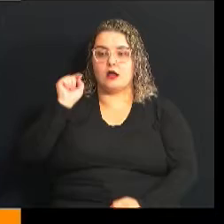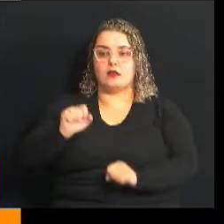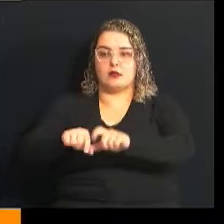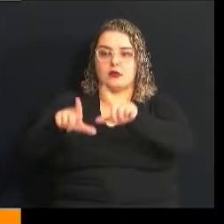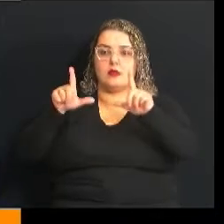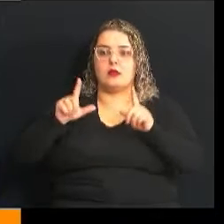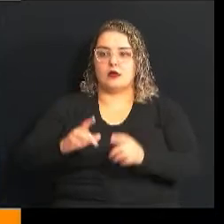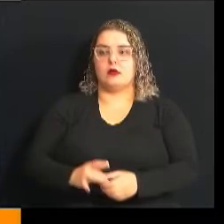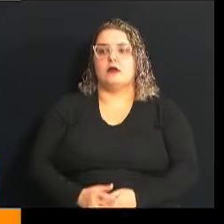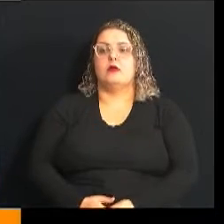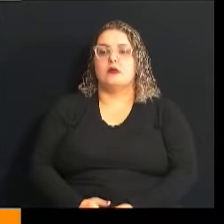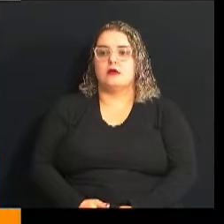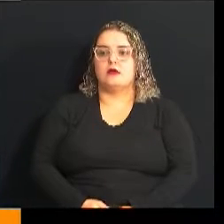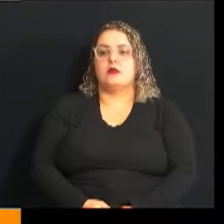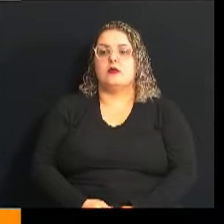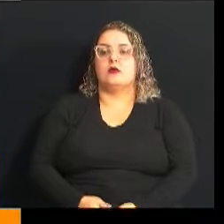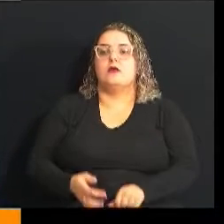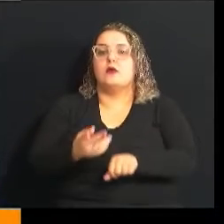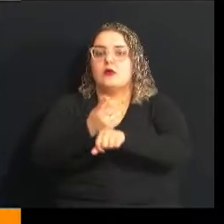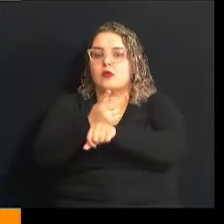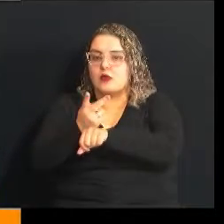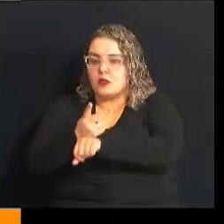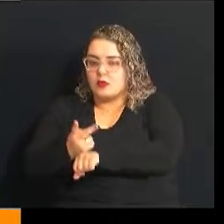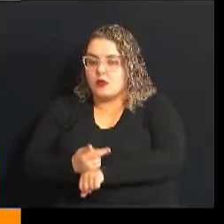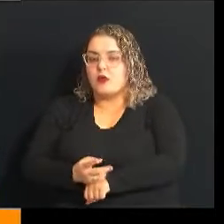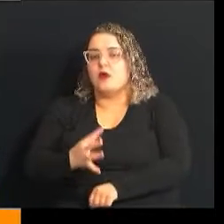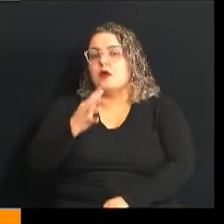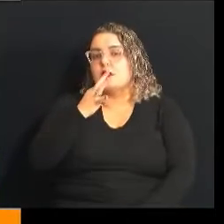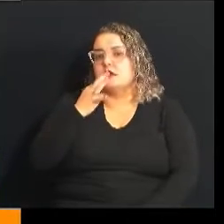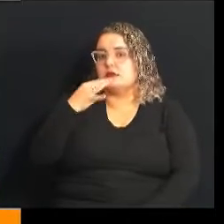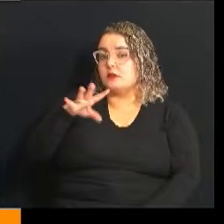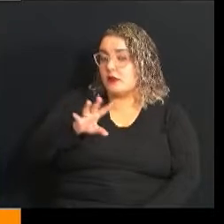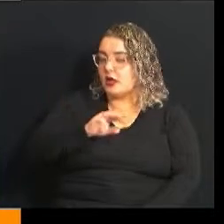fazer esse tour pelo site